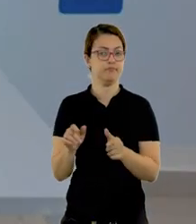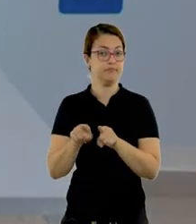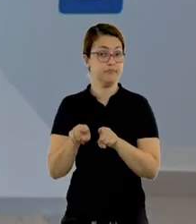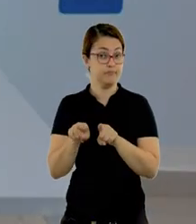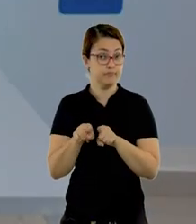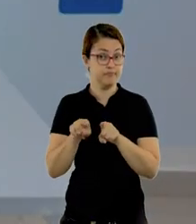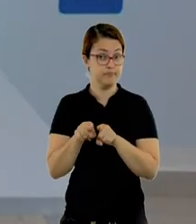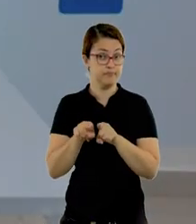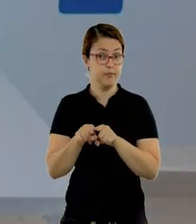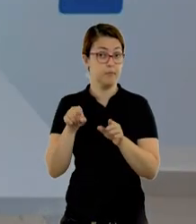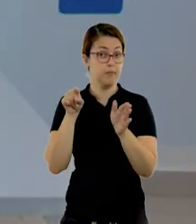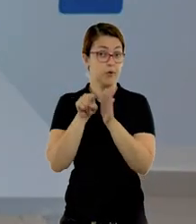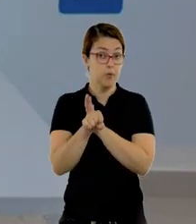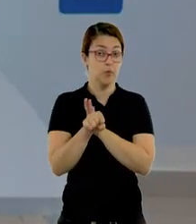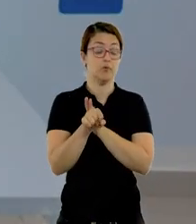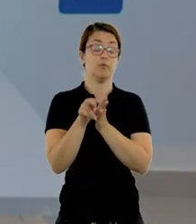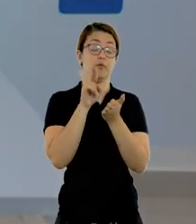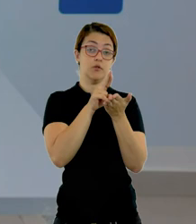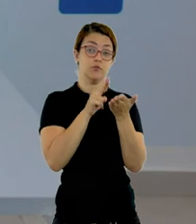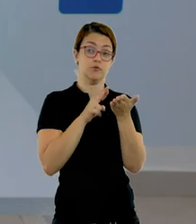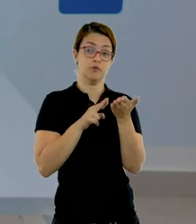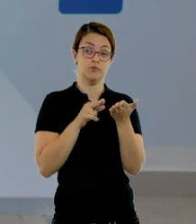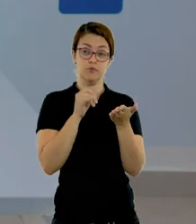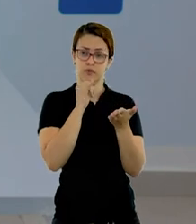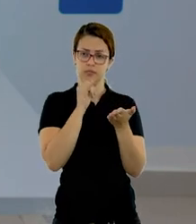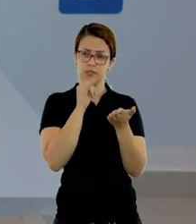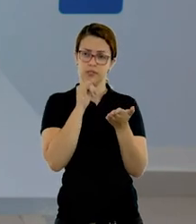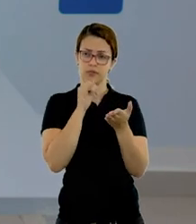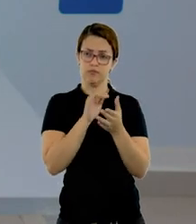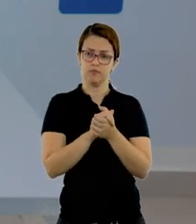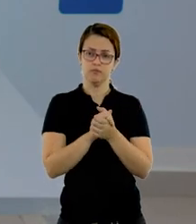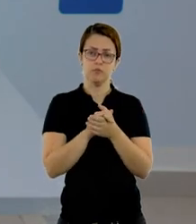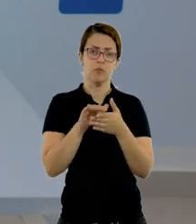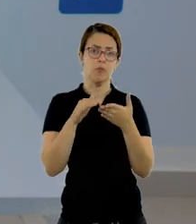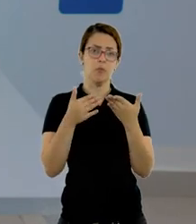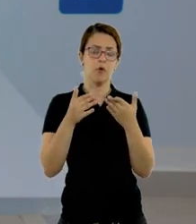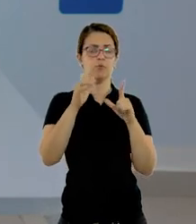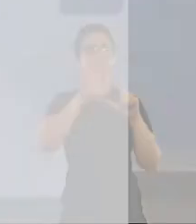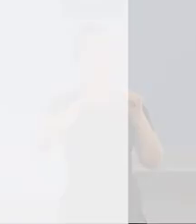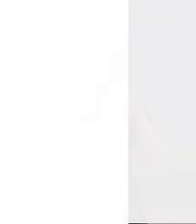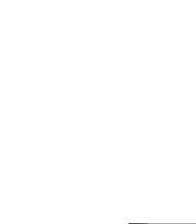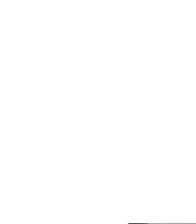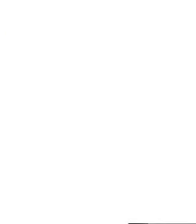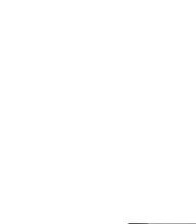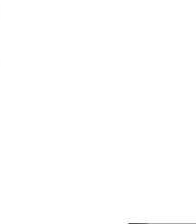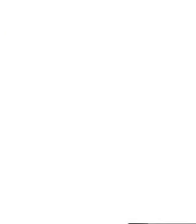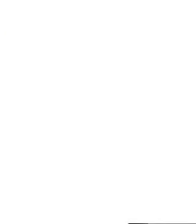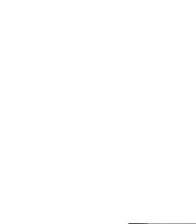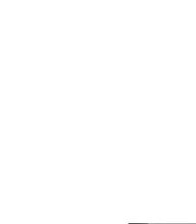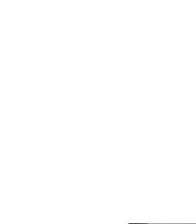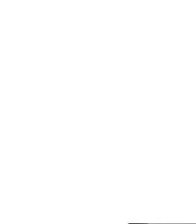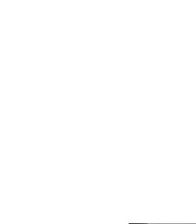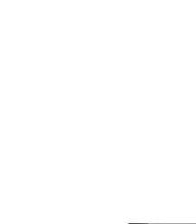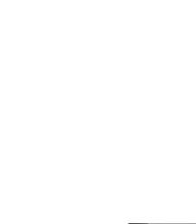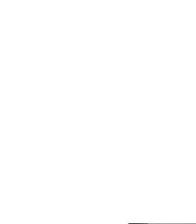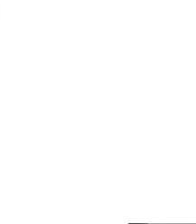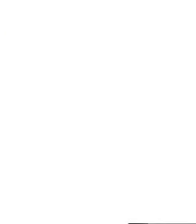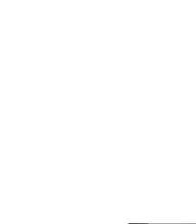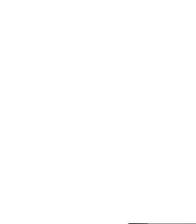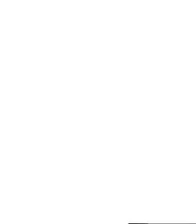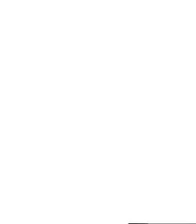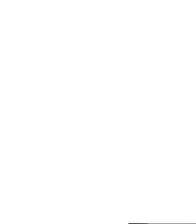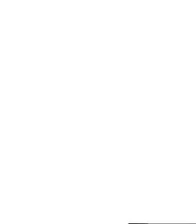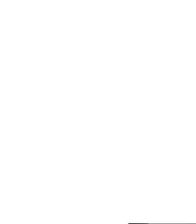vamos responder também algumas perguntas, então a atividade vai perguntar para você, what's your favorite fruit? Qual é a sua